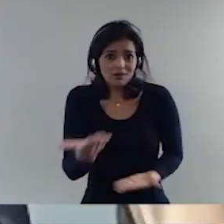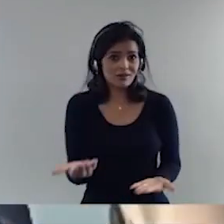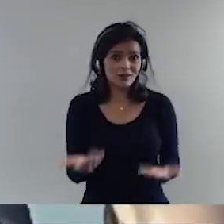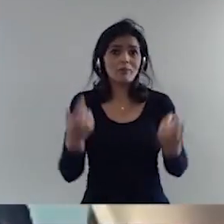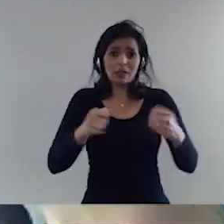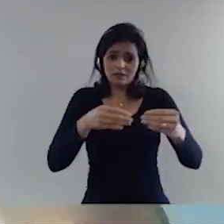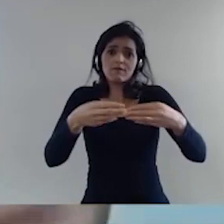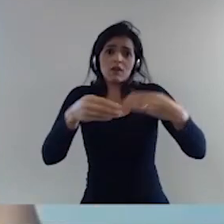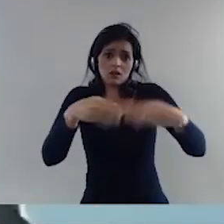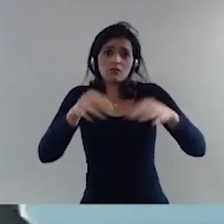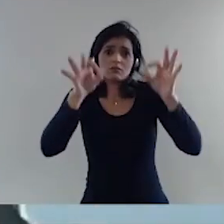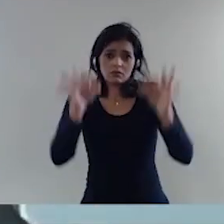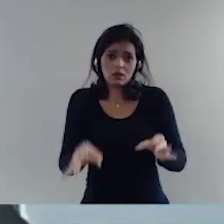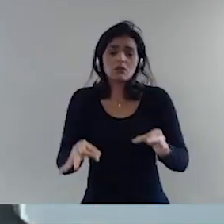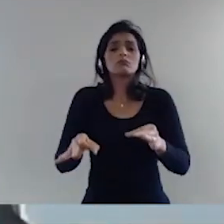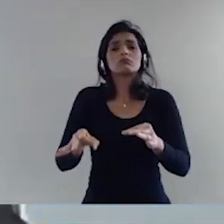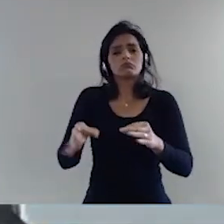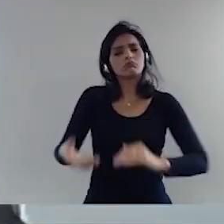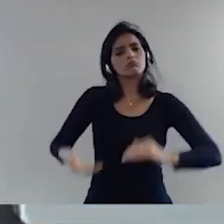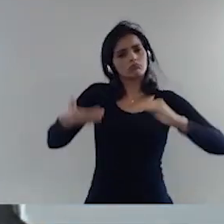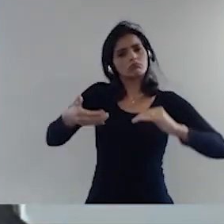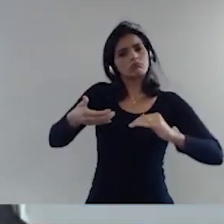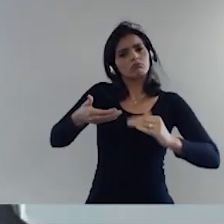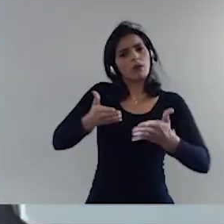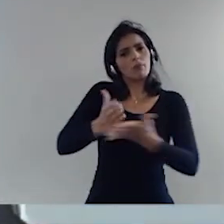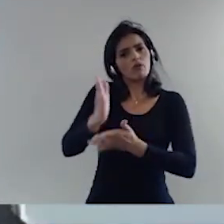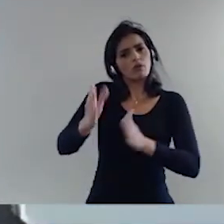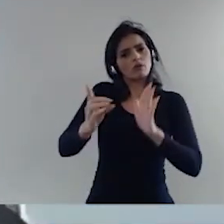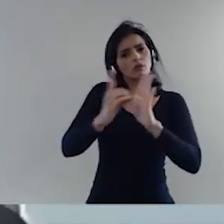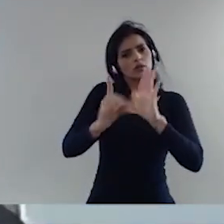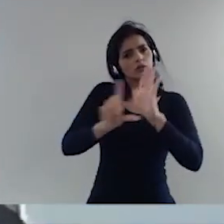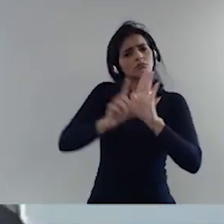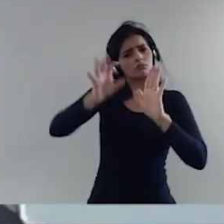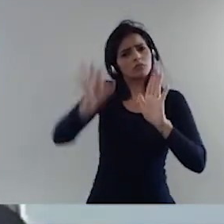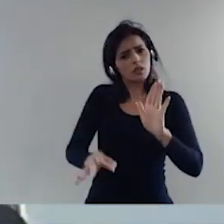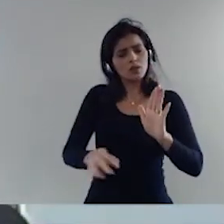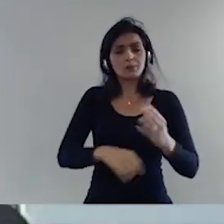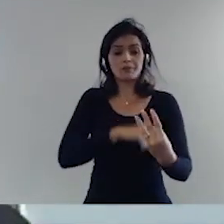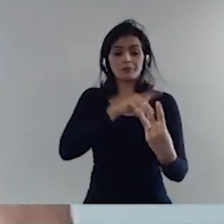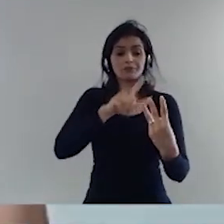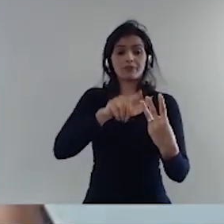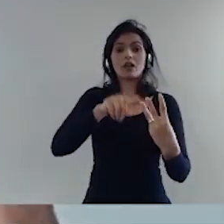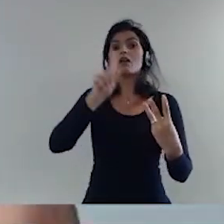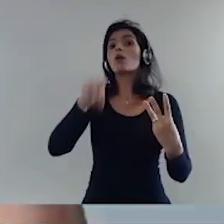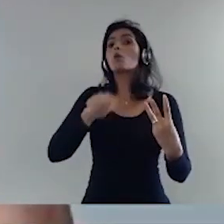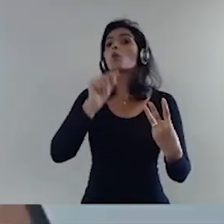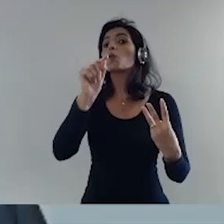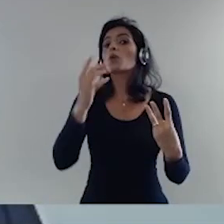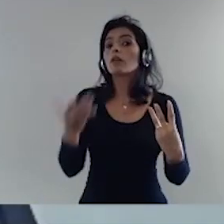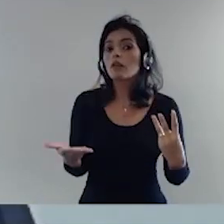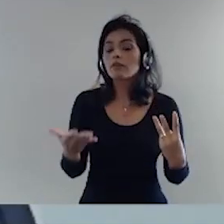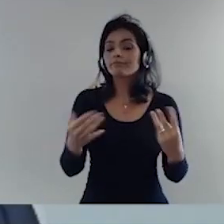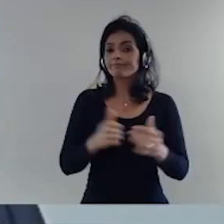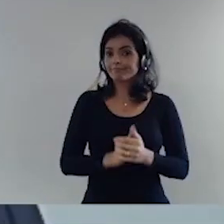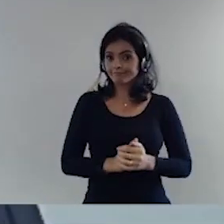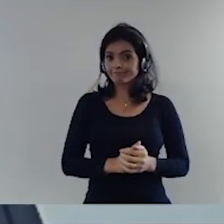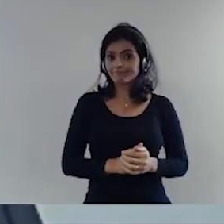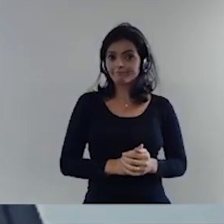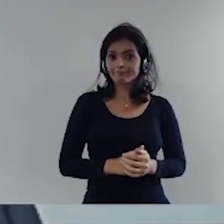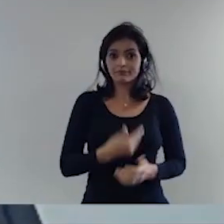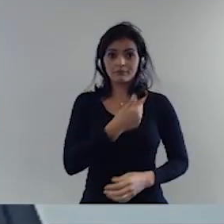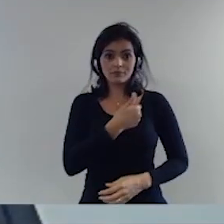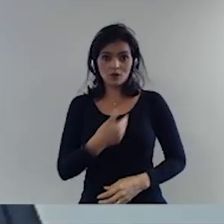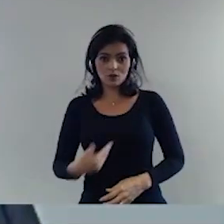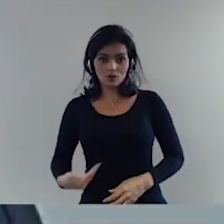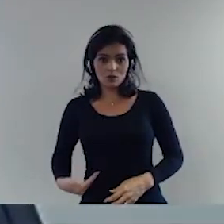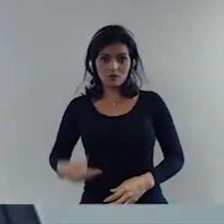sentido, o Congresso agiu bem. Terceiro movimento diz respeito ao